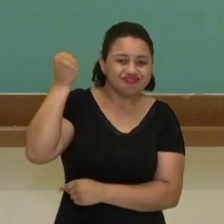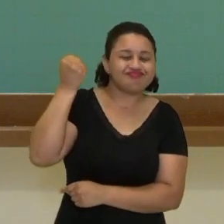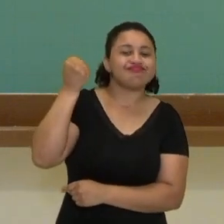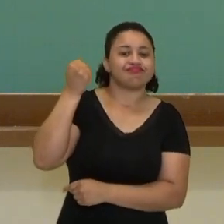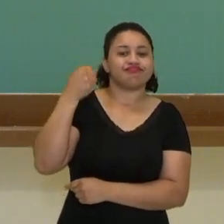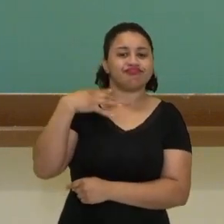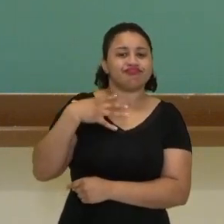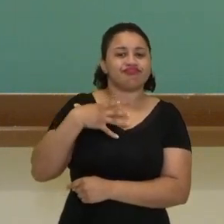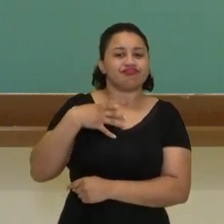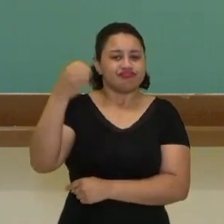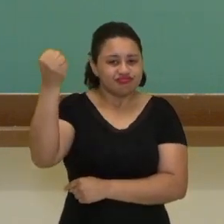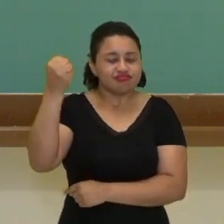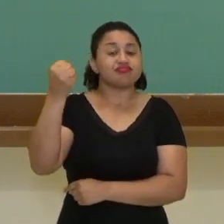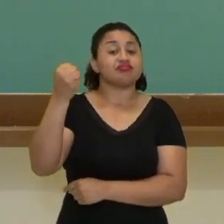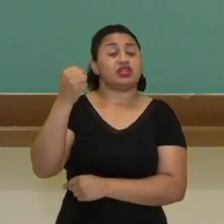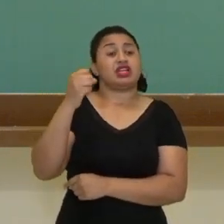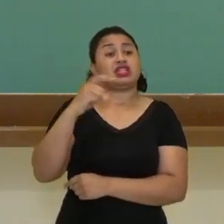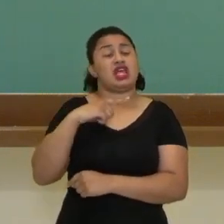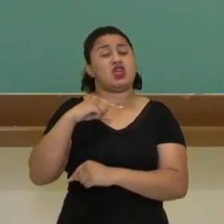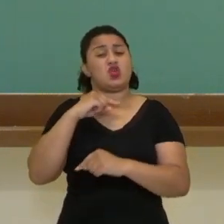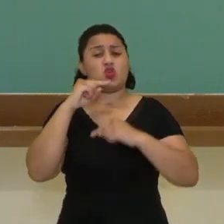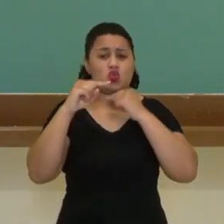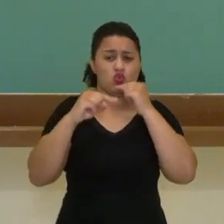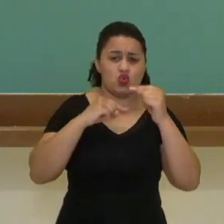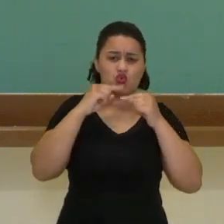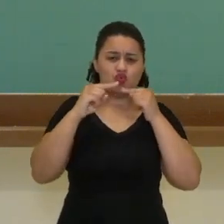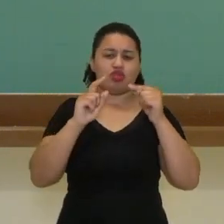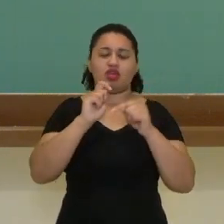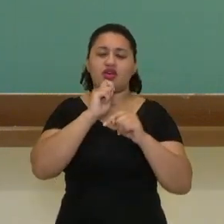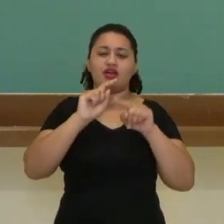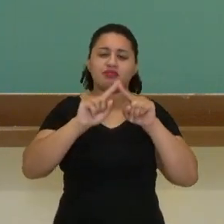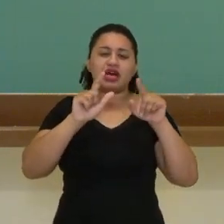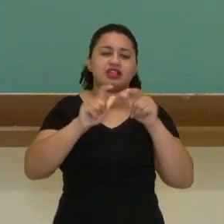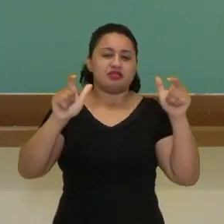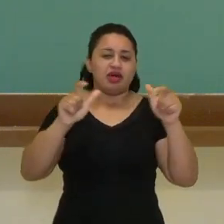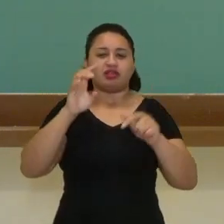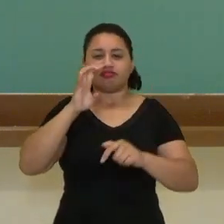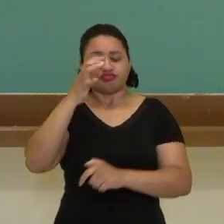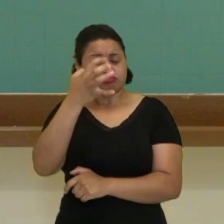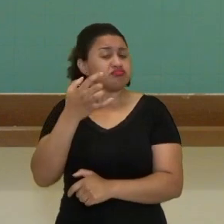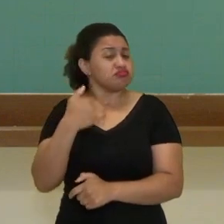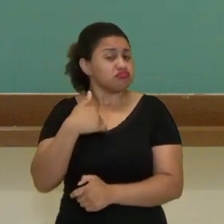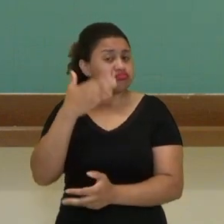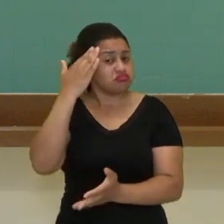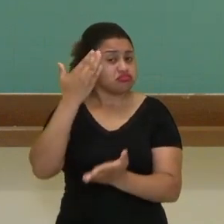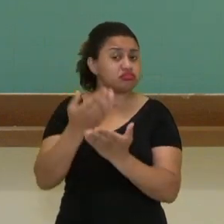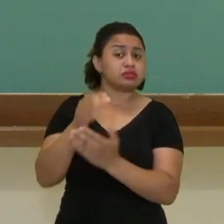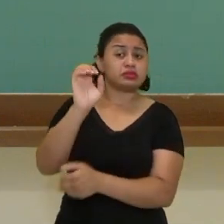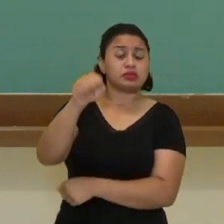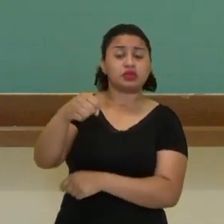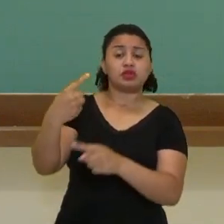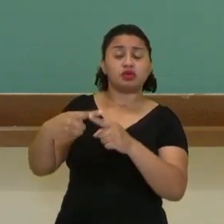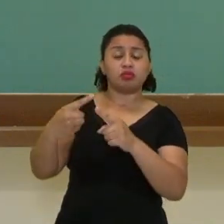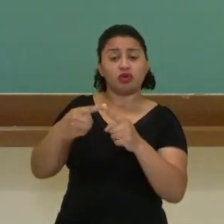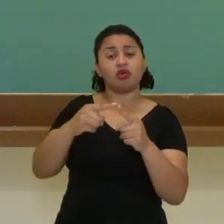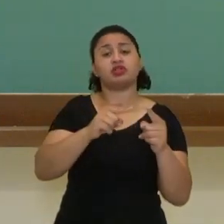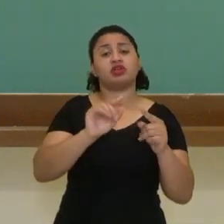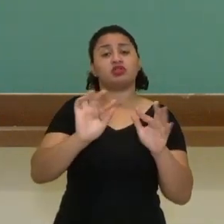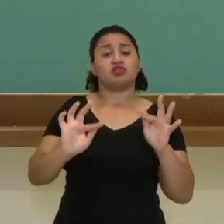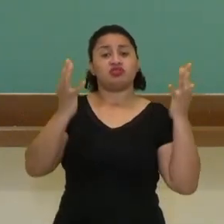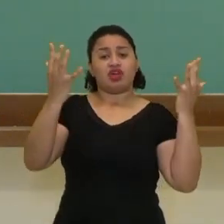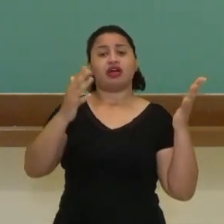algumas dúvidas se realmente ele tirou a própria vida ou não, mas a maior parte dos críticos acredita que sim, tá? Por conta desses